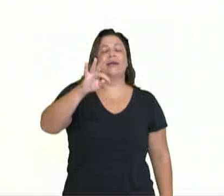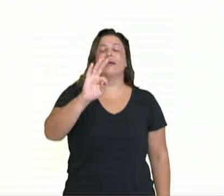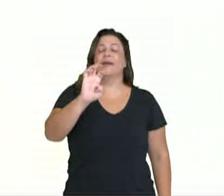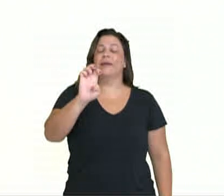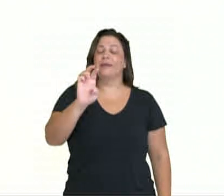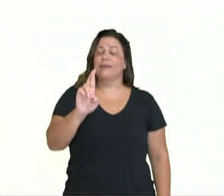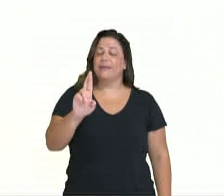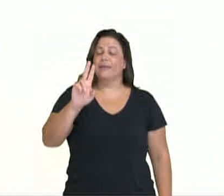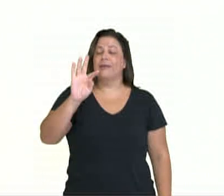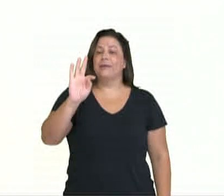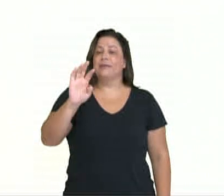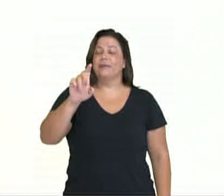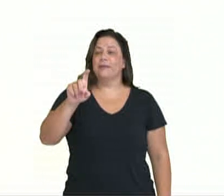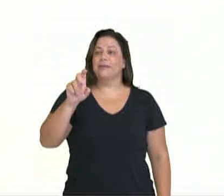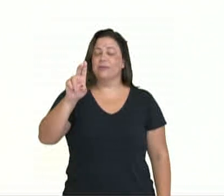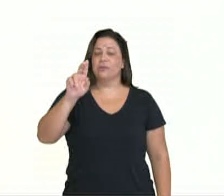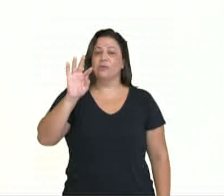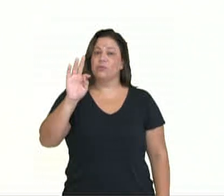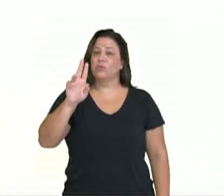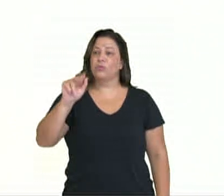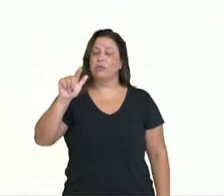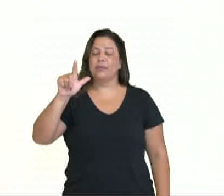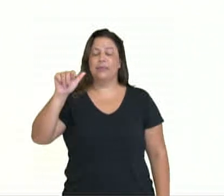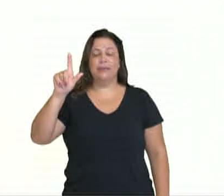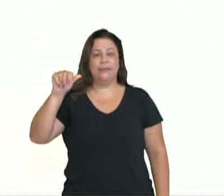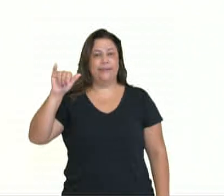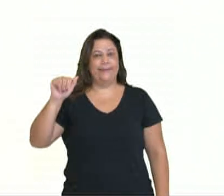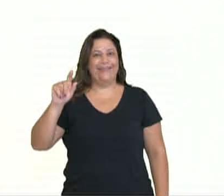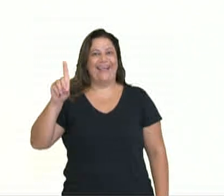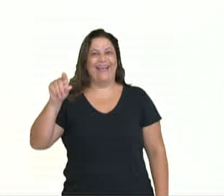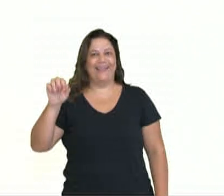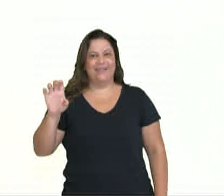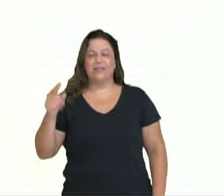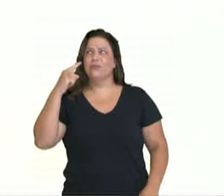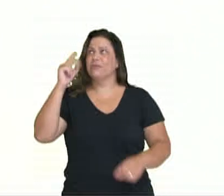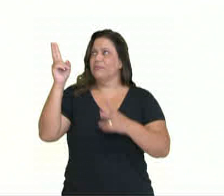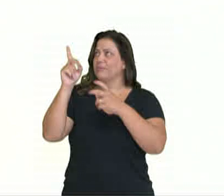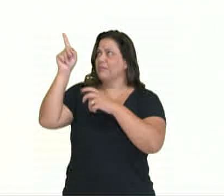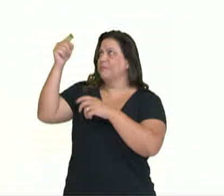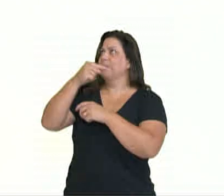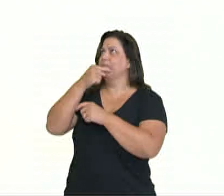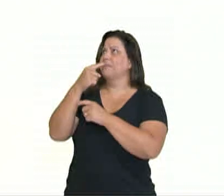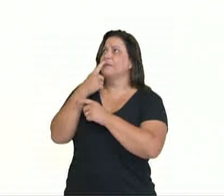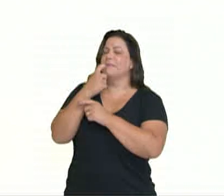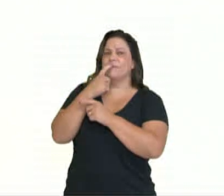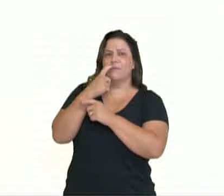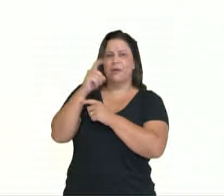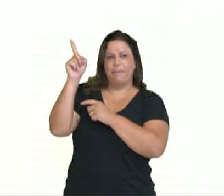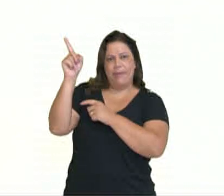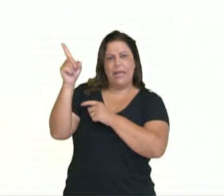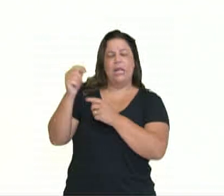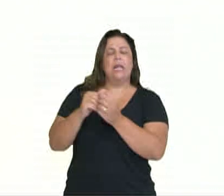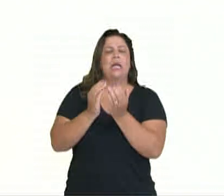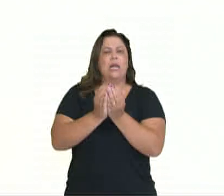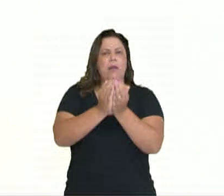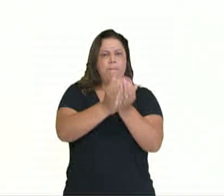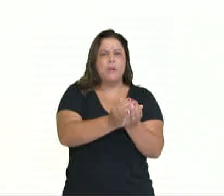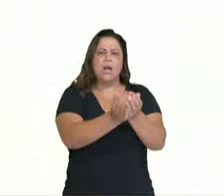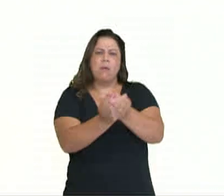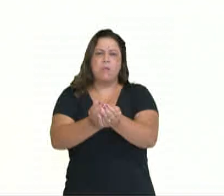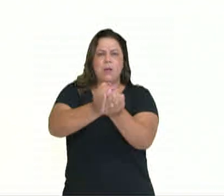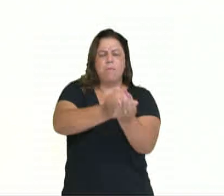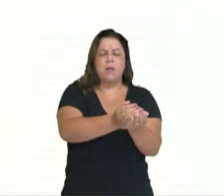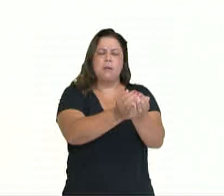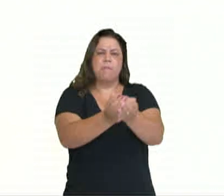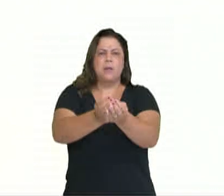A intertextualidade aqui é em relação com o barco de Caronte, o barco dos mortos, lá da mitologia